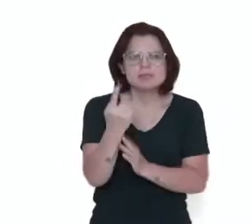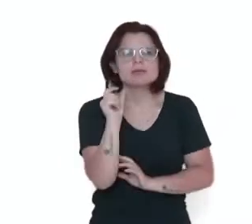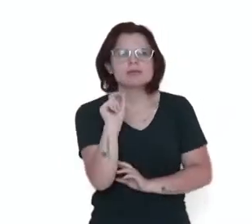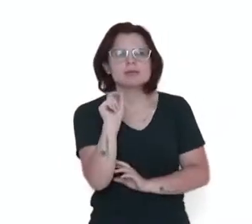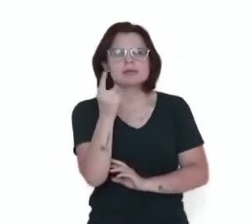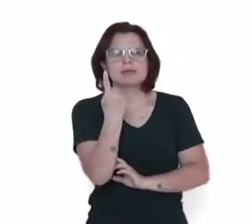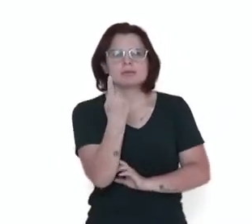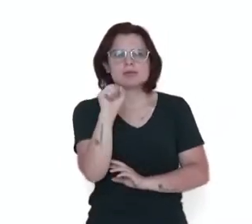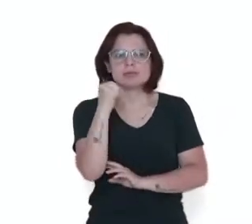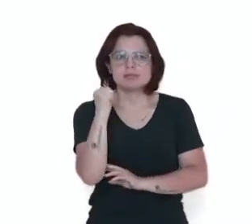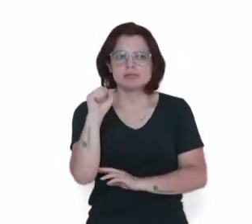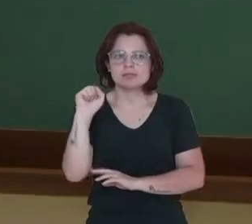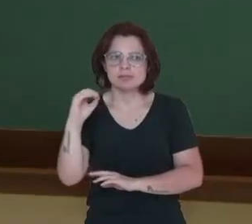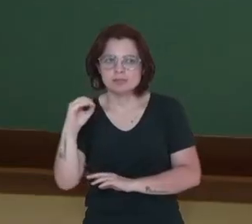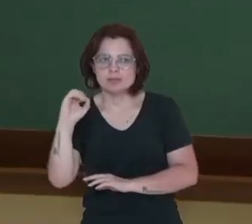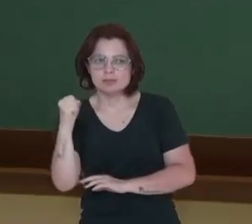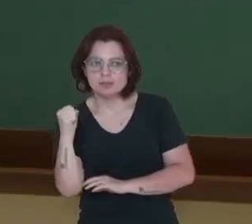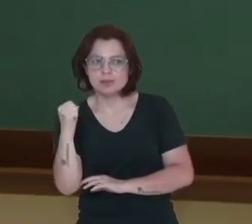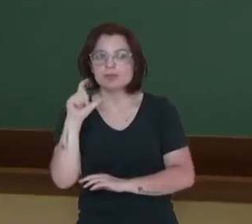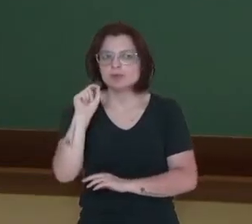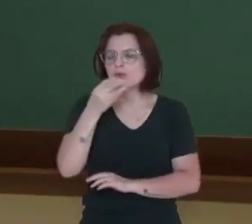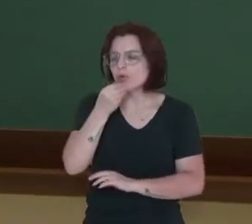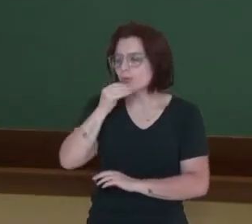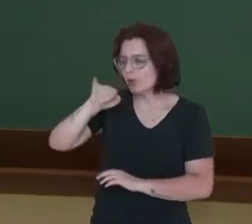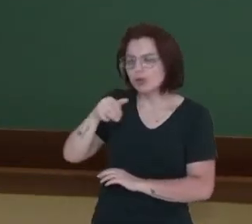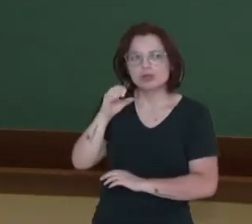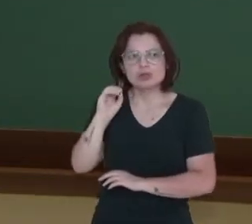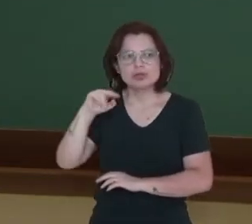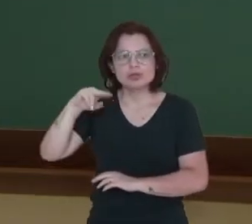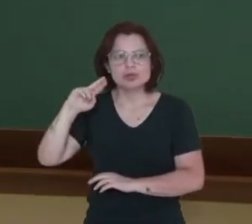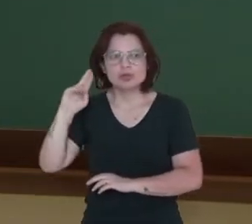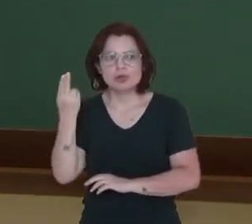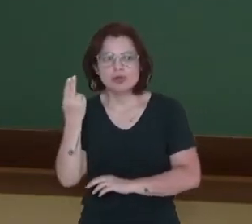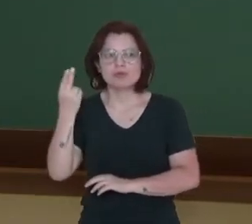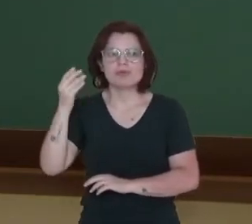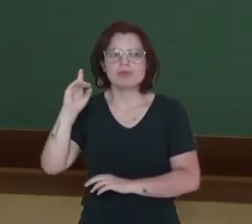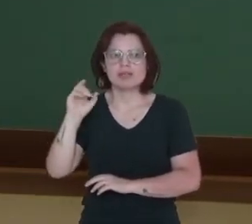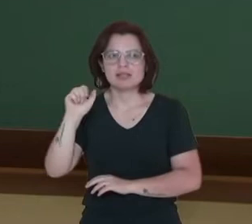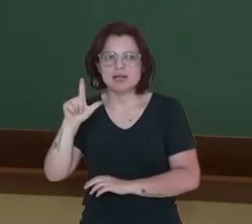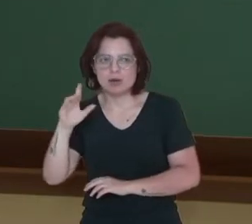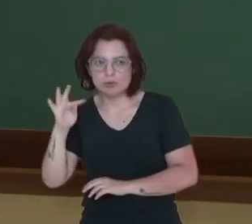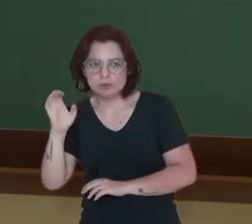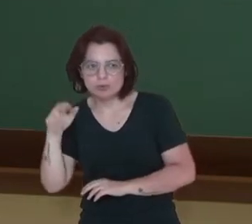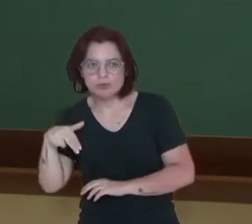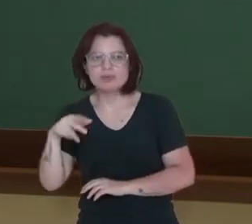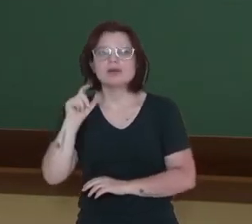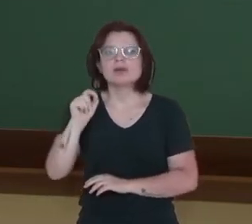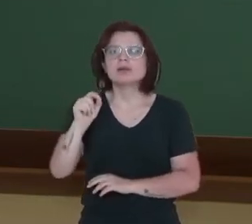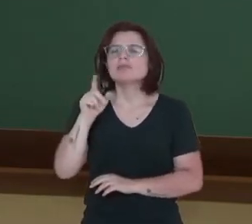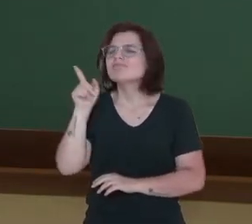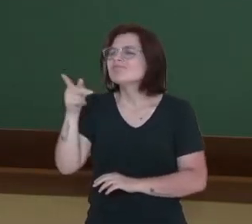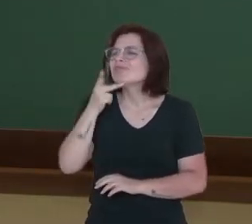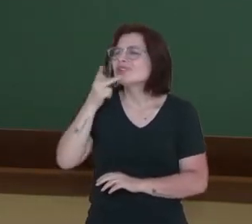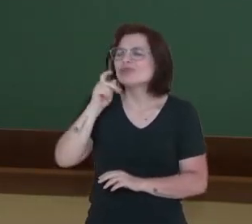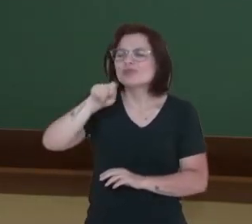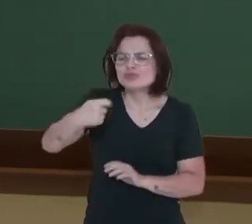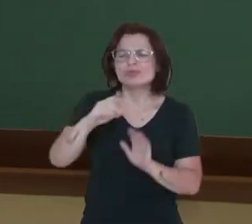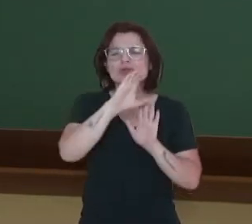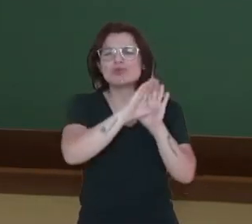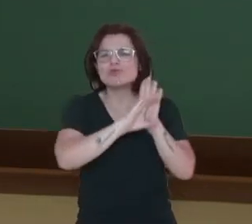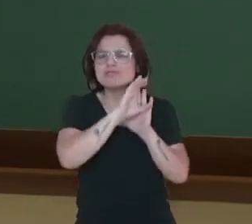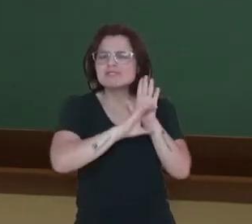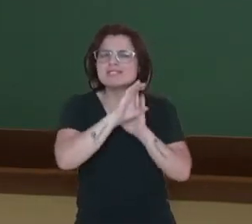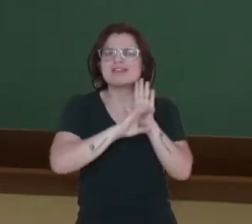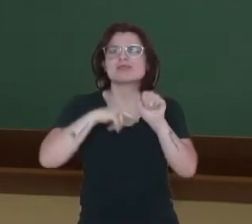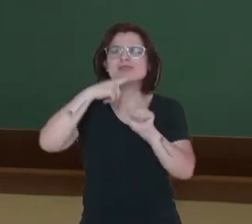John Dalton, que propôs a teoria atômica, colocando pela primeira vez o conceito de átomo. Então, antes do Dalton, a gente ainda tinha